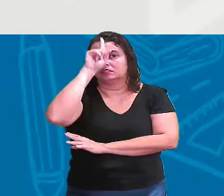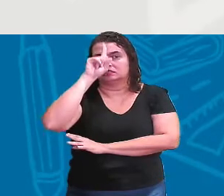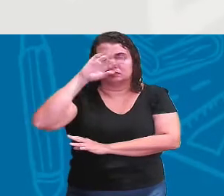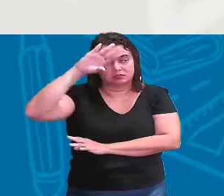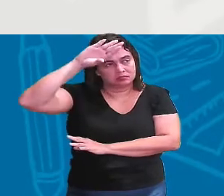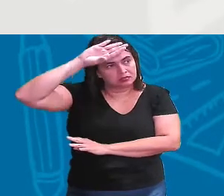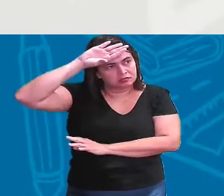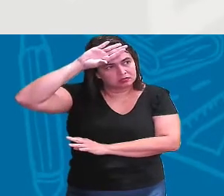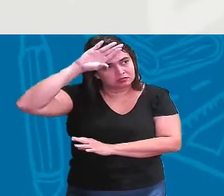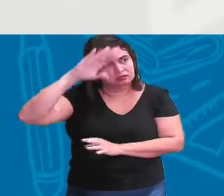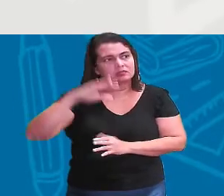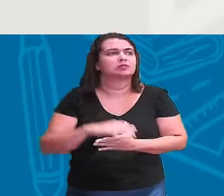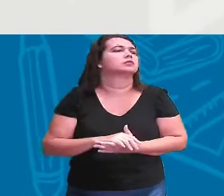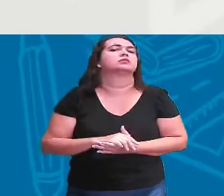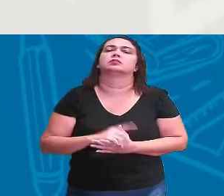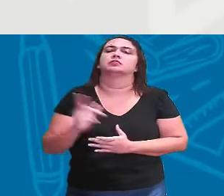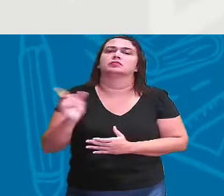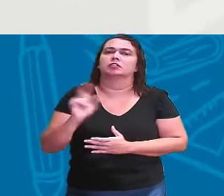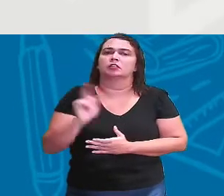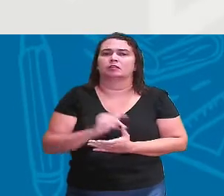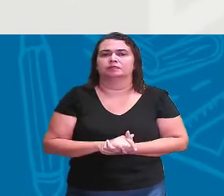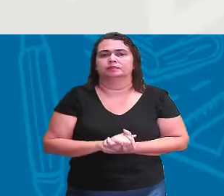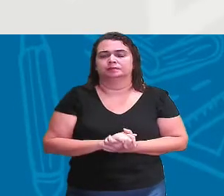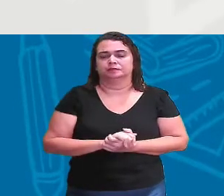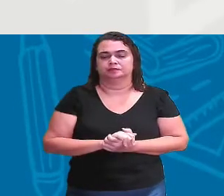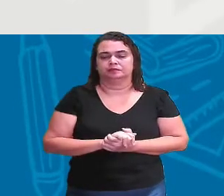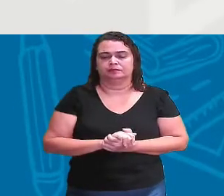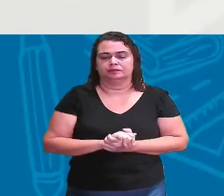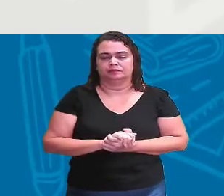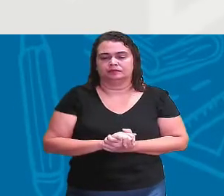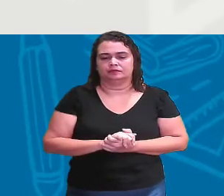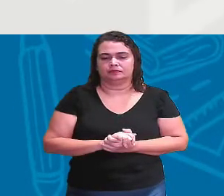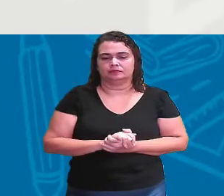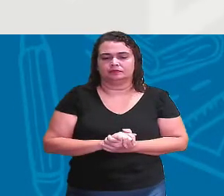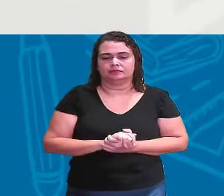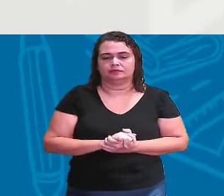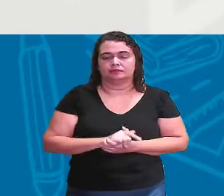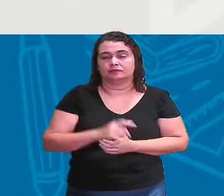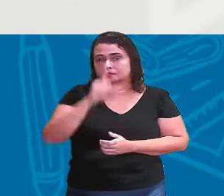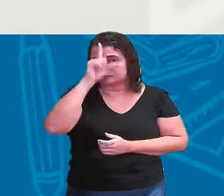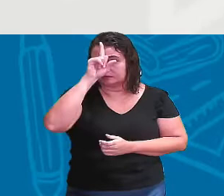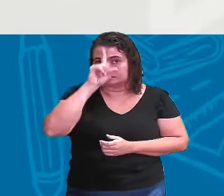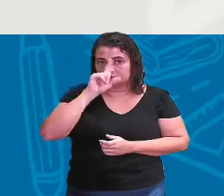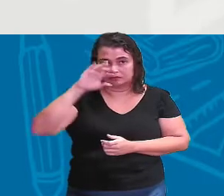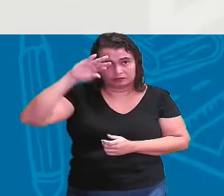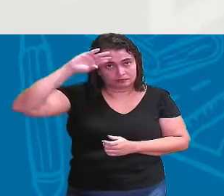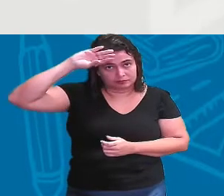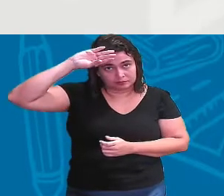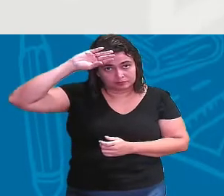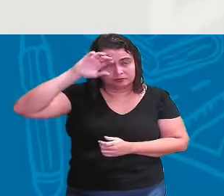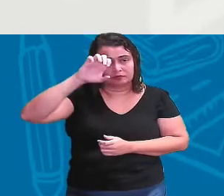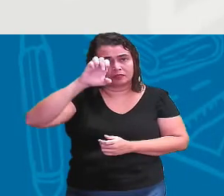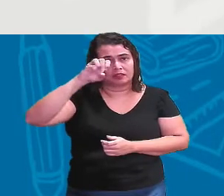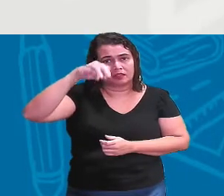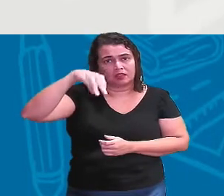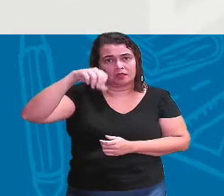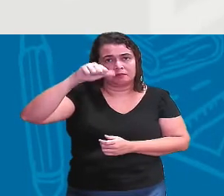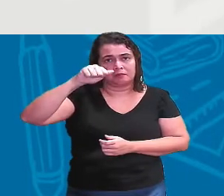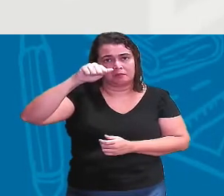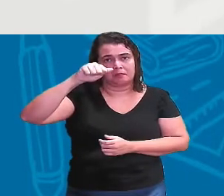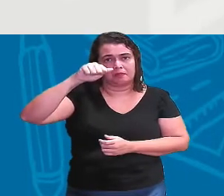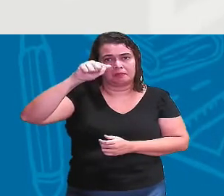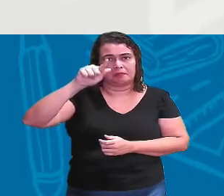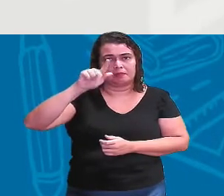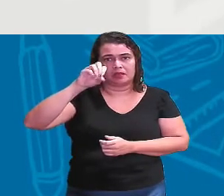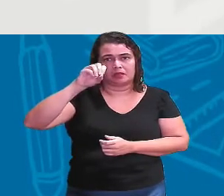mesma hora no Aedes aegypti? Não. Eu penso primeiro no hemagogos. Mas quando eu estou falando de